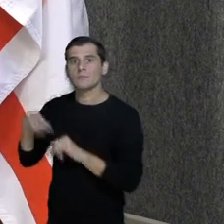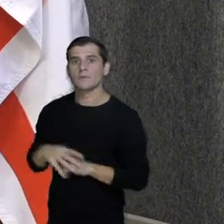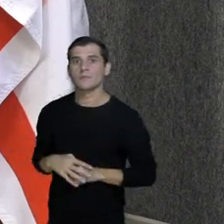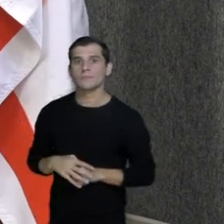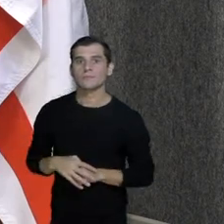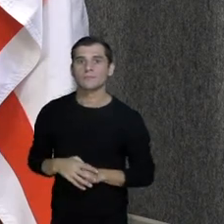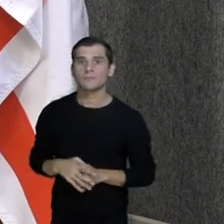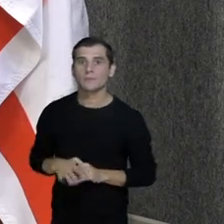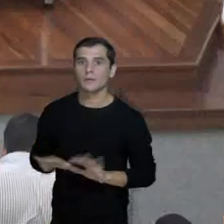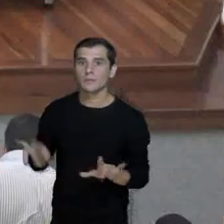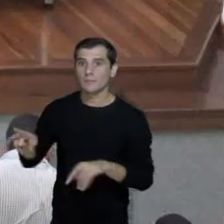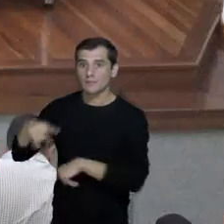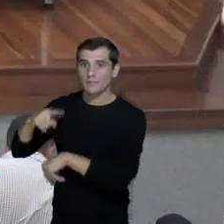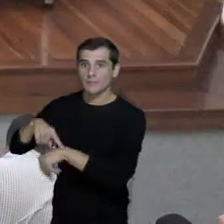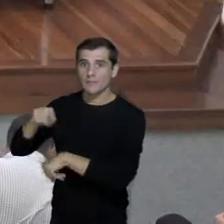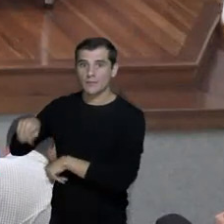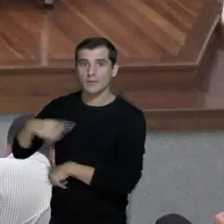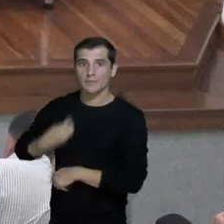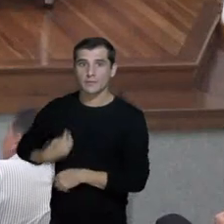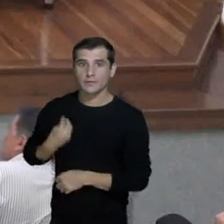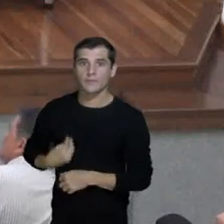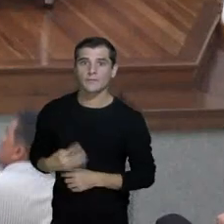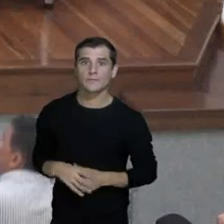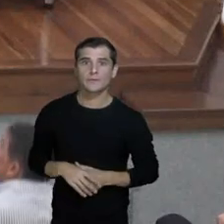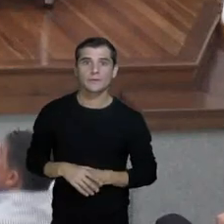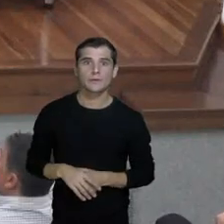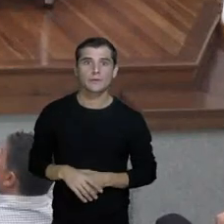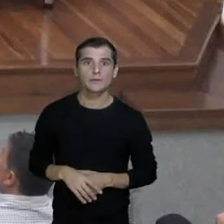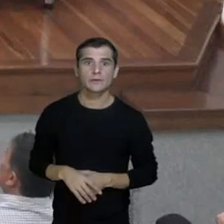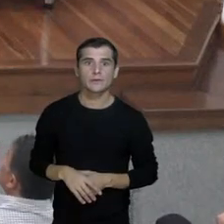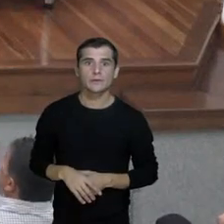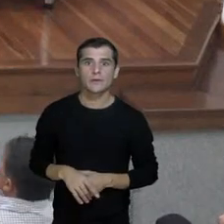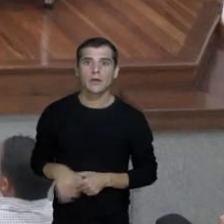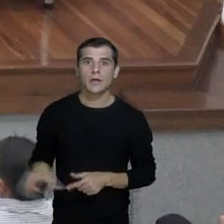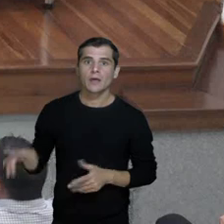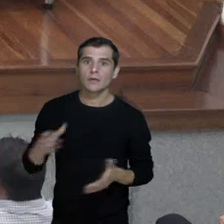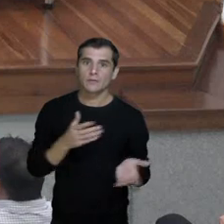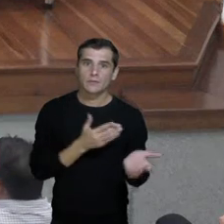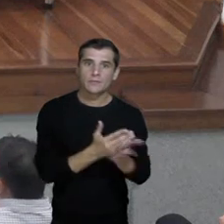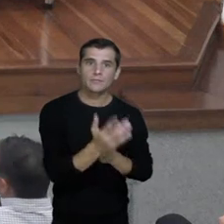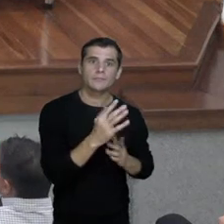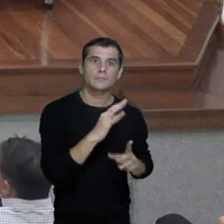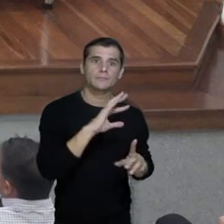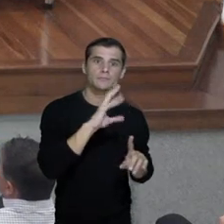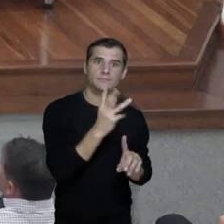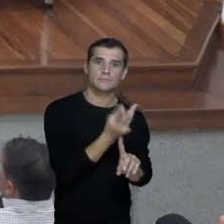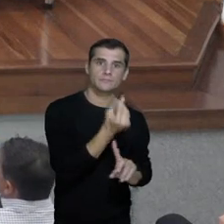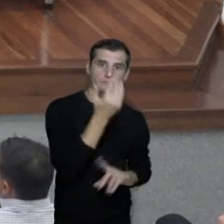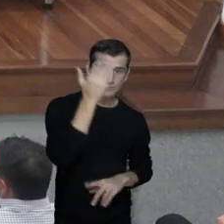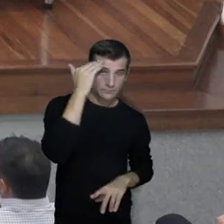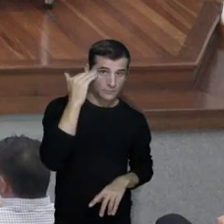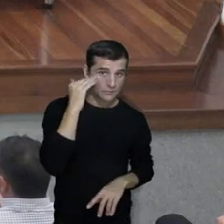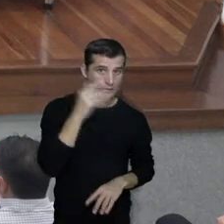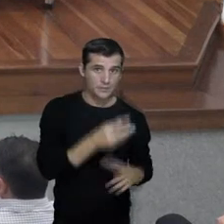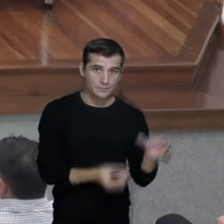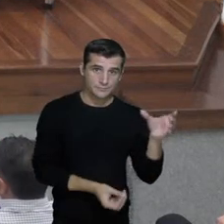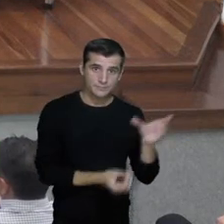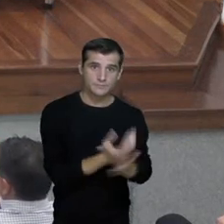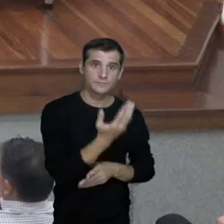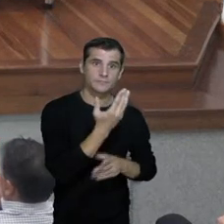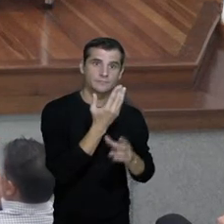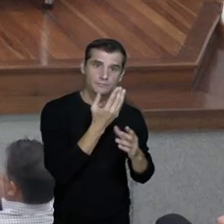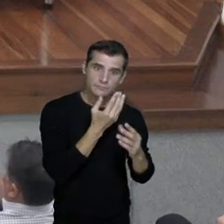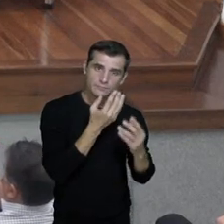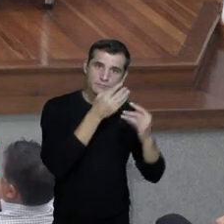ali eh ali nasceu o artista e a partir